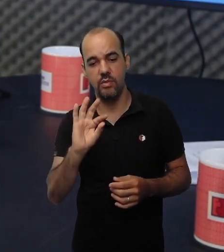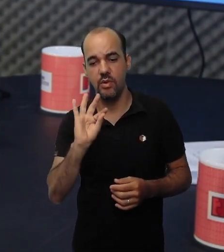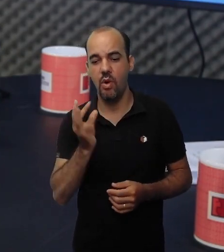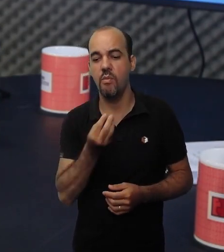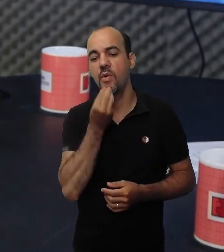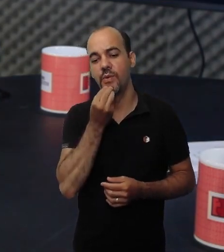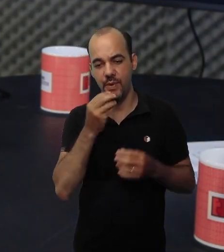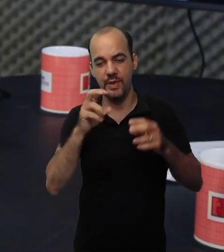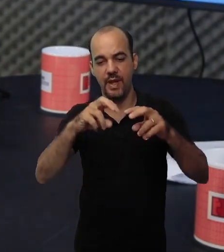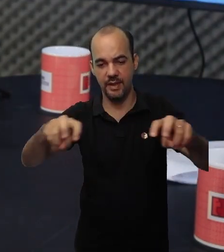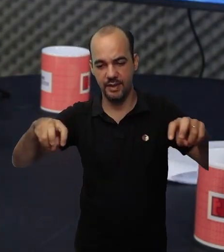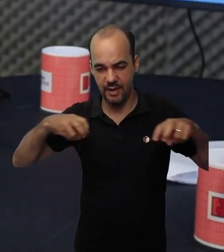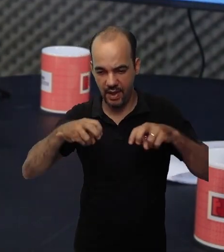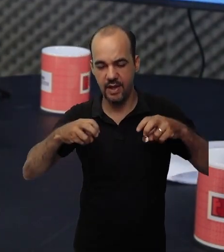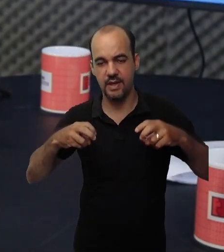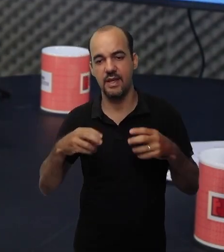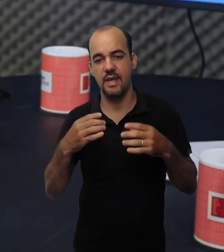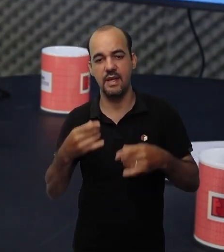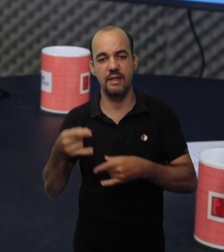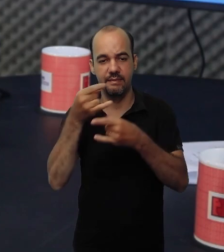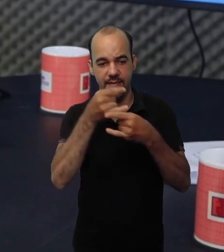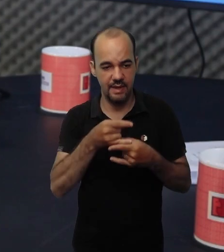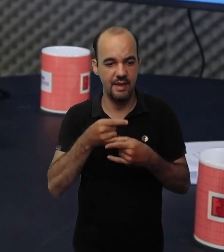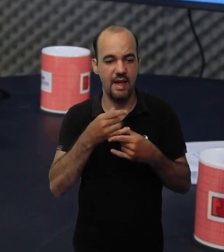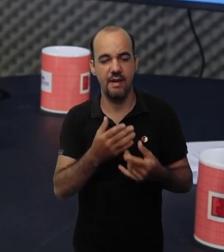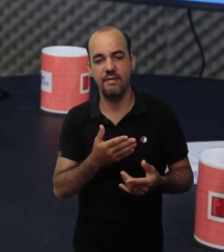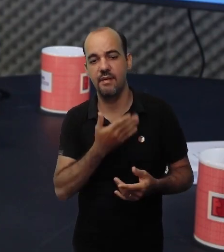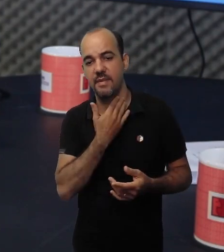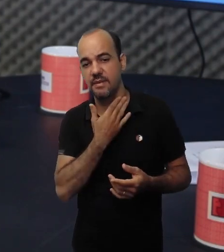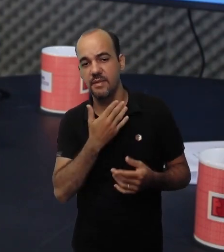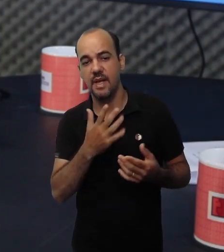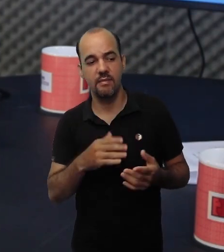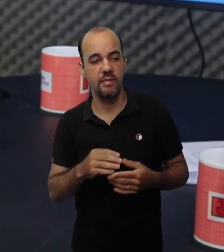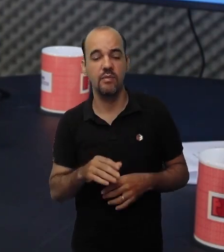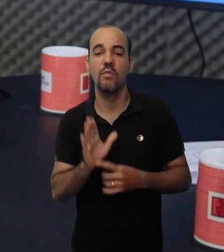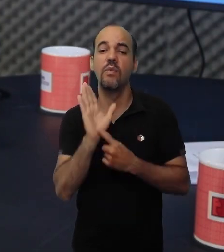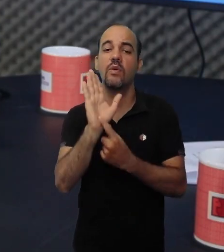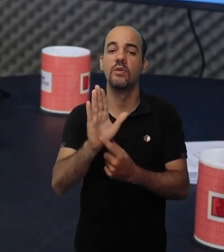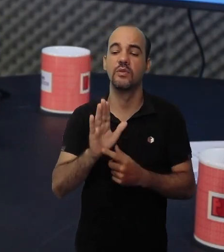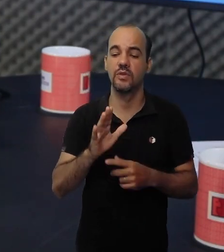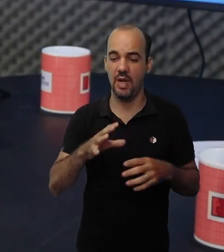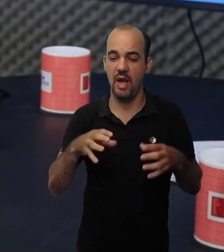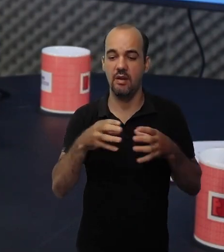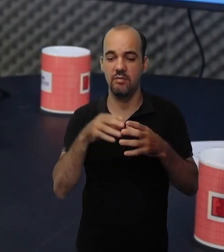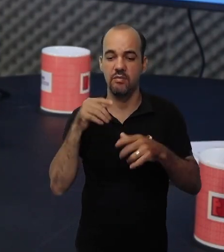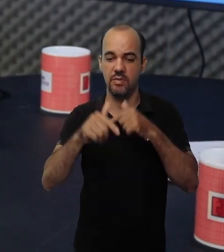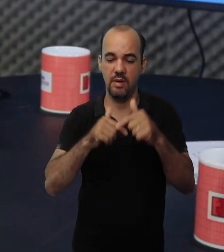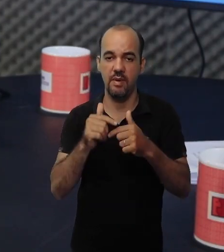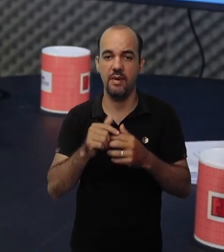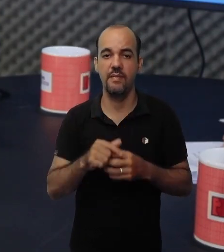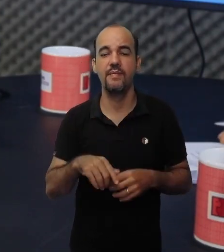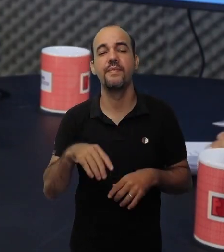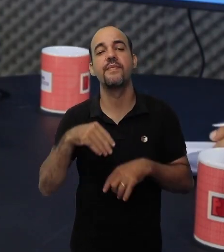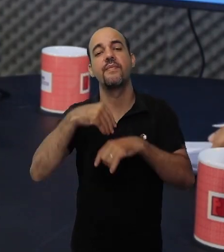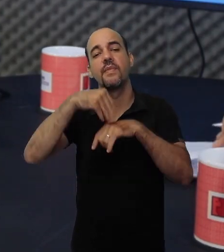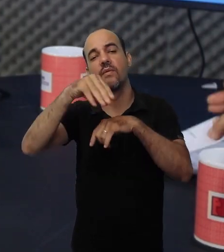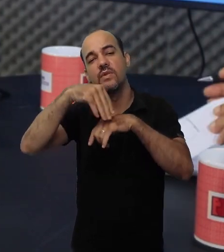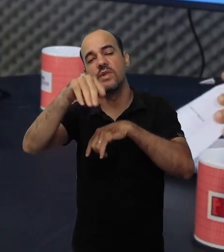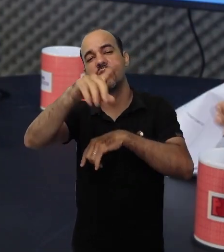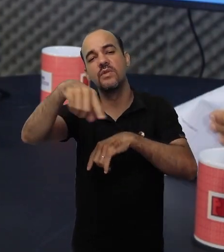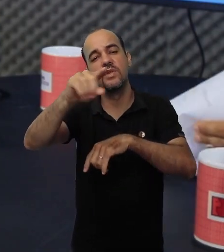participação a gente, né? Deixar a gente à vontade para a gente trabalhar, mostrar o nosso trabalho. Eu quero dizer a todos os professores,